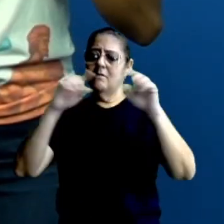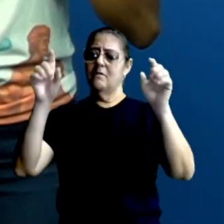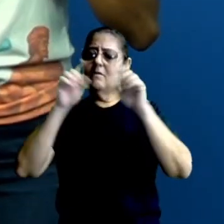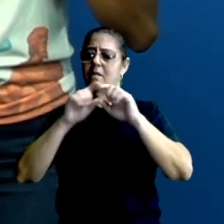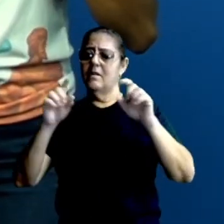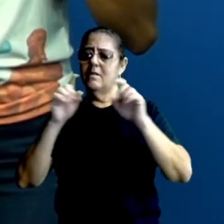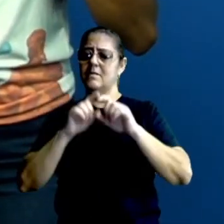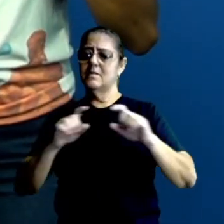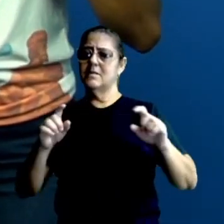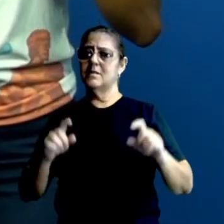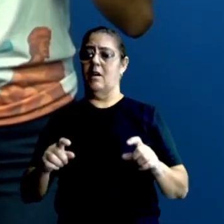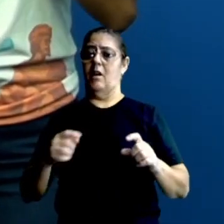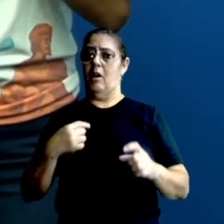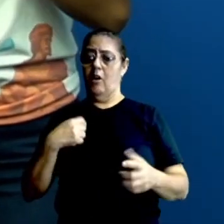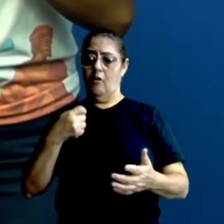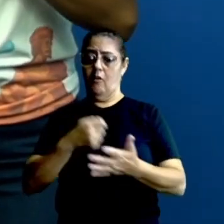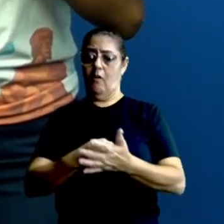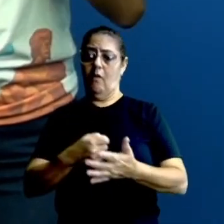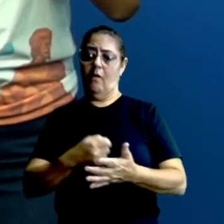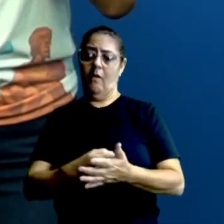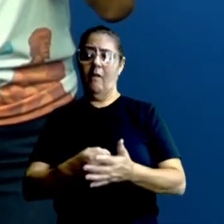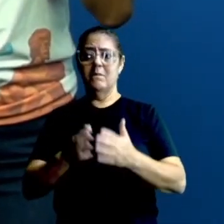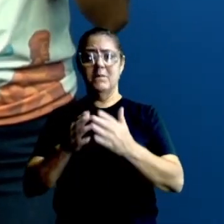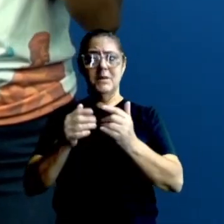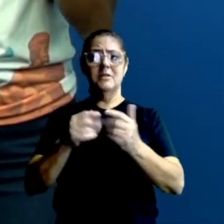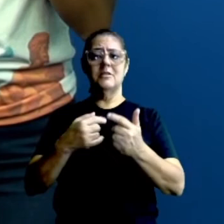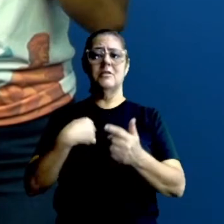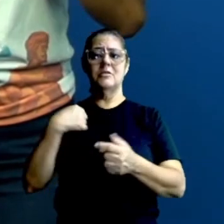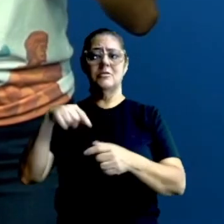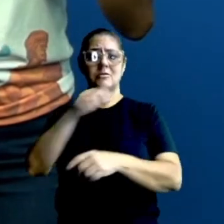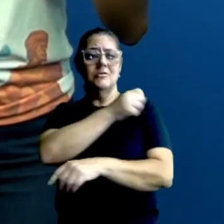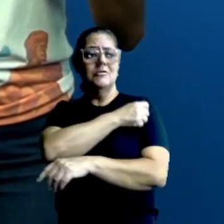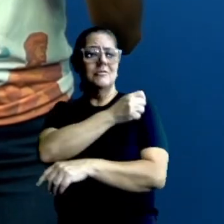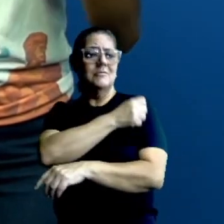Então, vou cobrar dos meus alunos e você